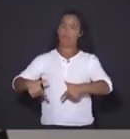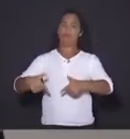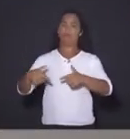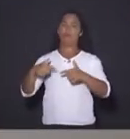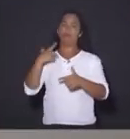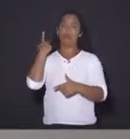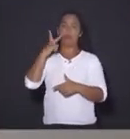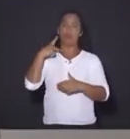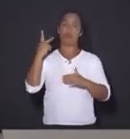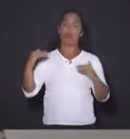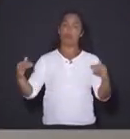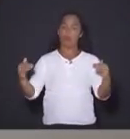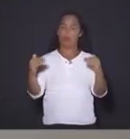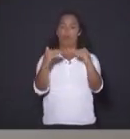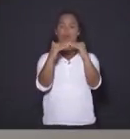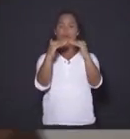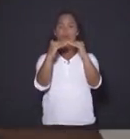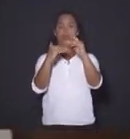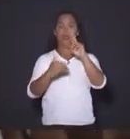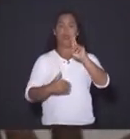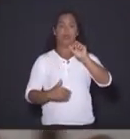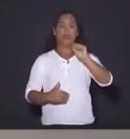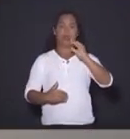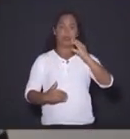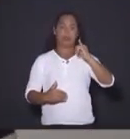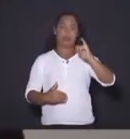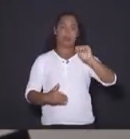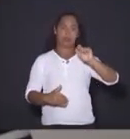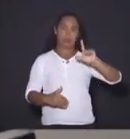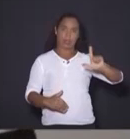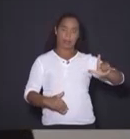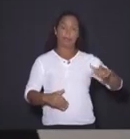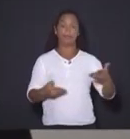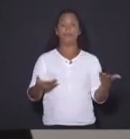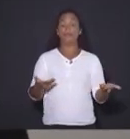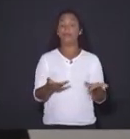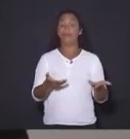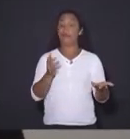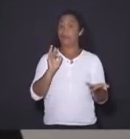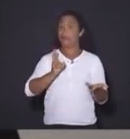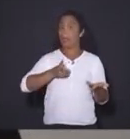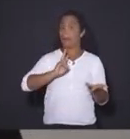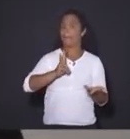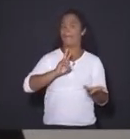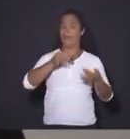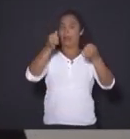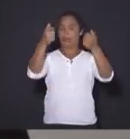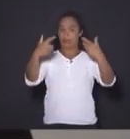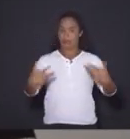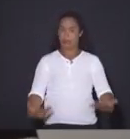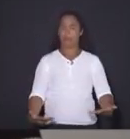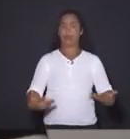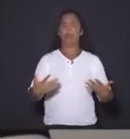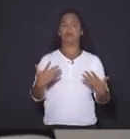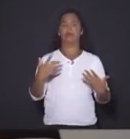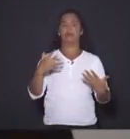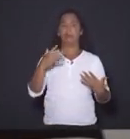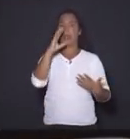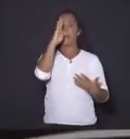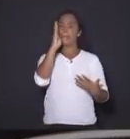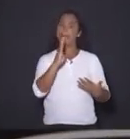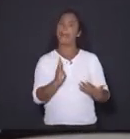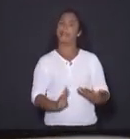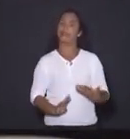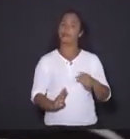racial eu costumo sempre enfatizar que esse tipo de racismo que se construiu no brasil é muito diferente